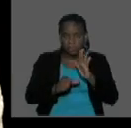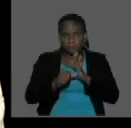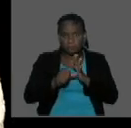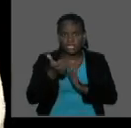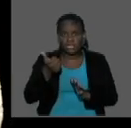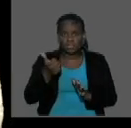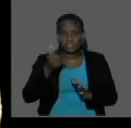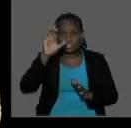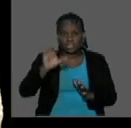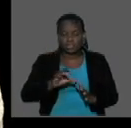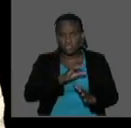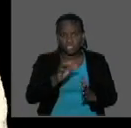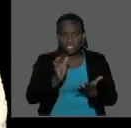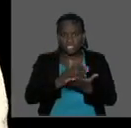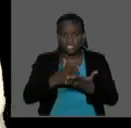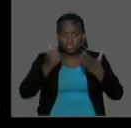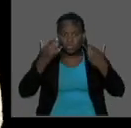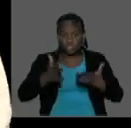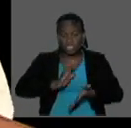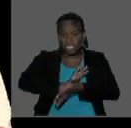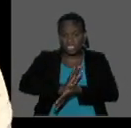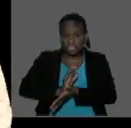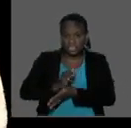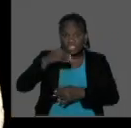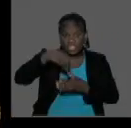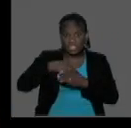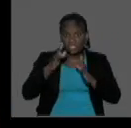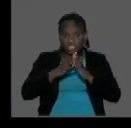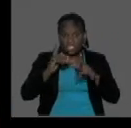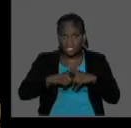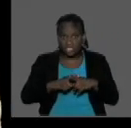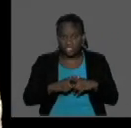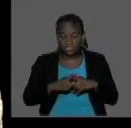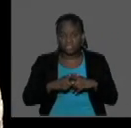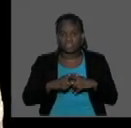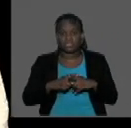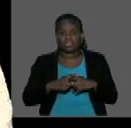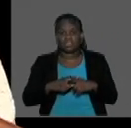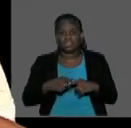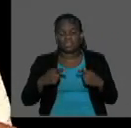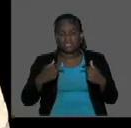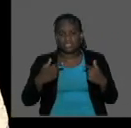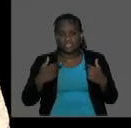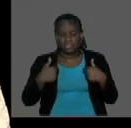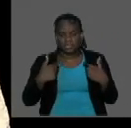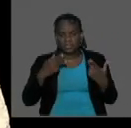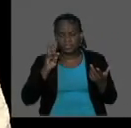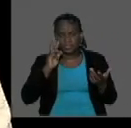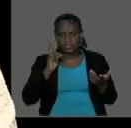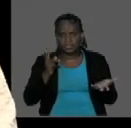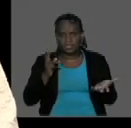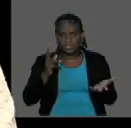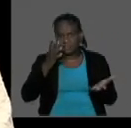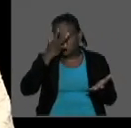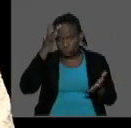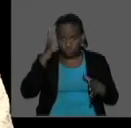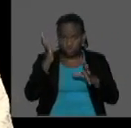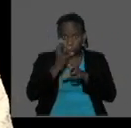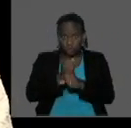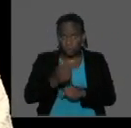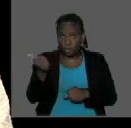publicação da Igreja Católica falando sobre o racismo dentro da igreja, e eu vi, éramos